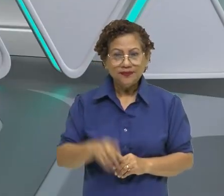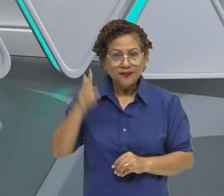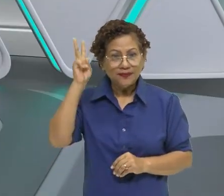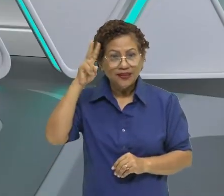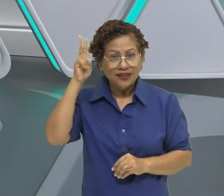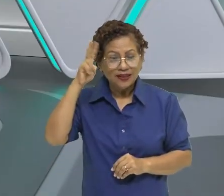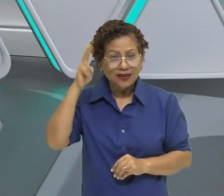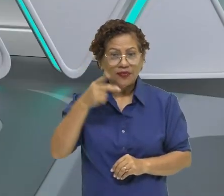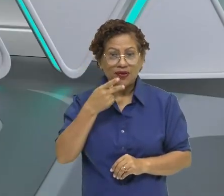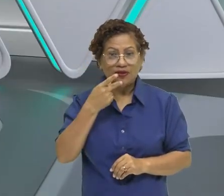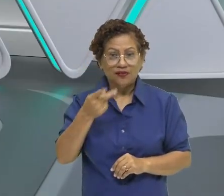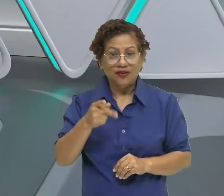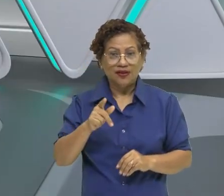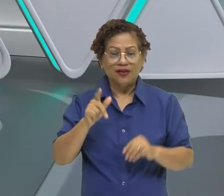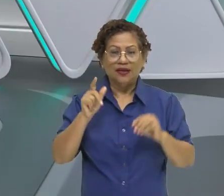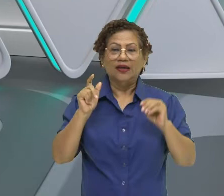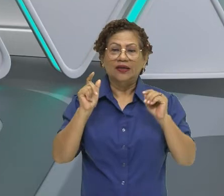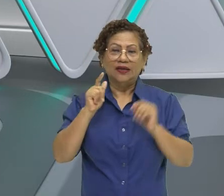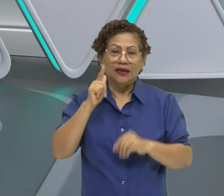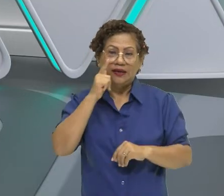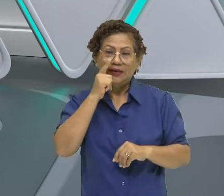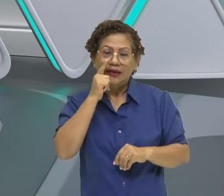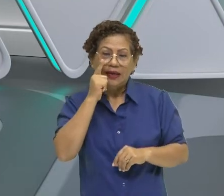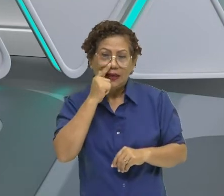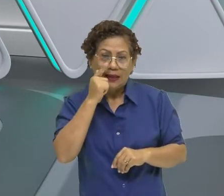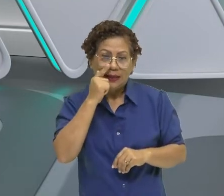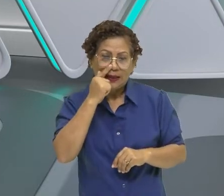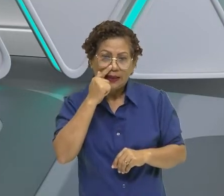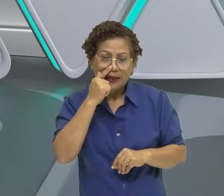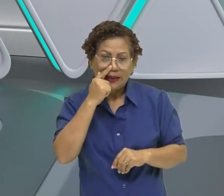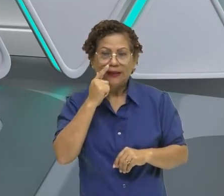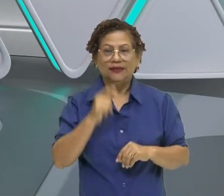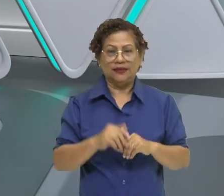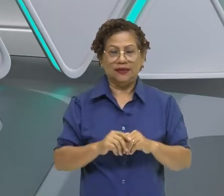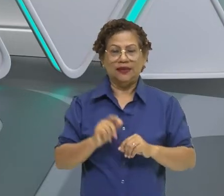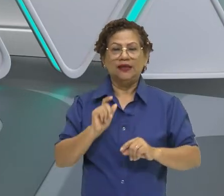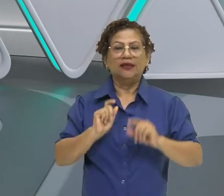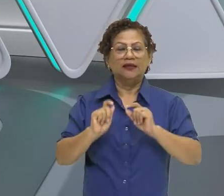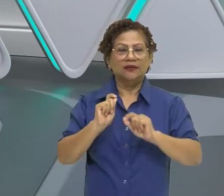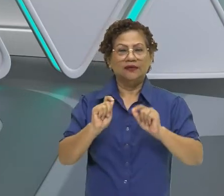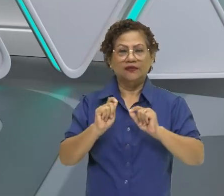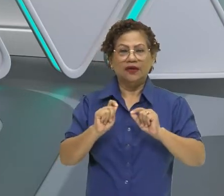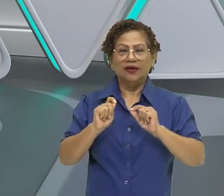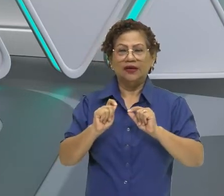desde o início da aula. A história da arte ela vai se modificando de acordo com a história da humanidade.